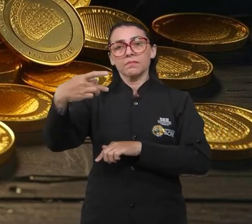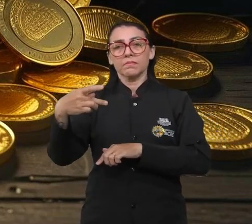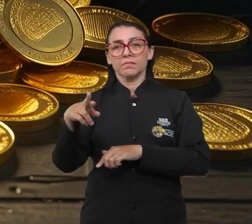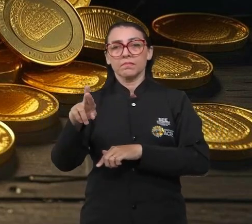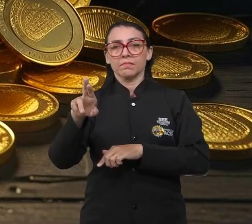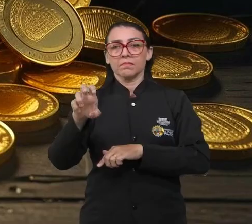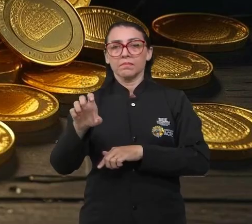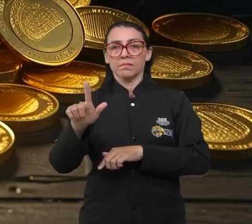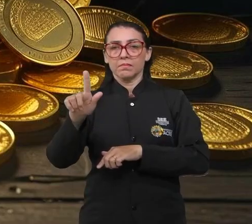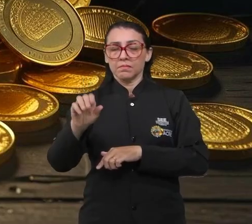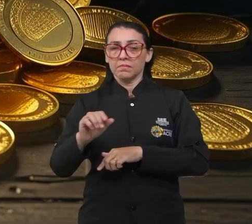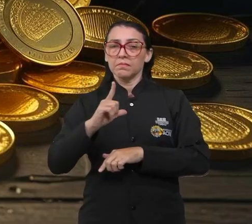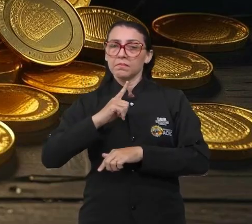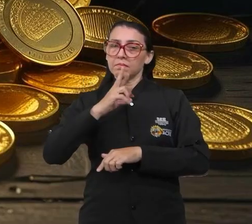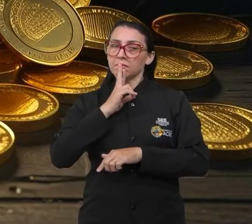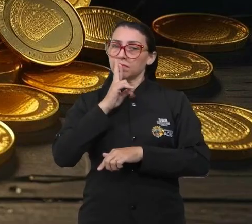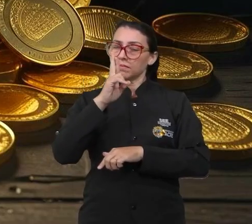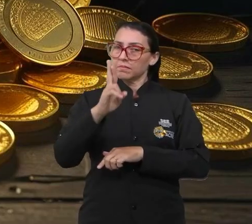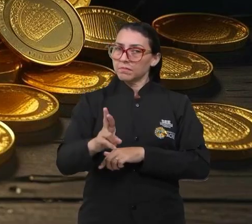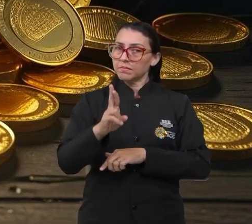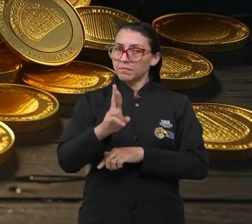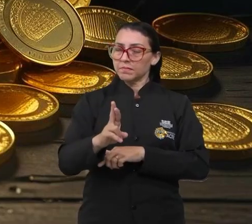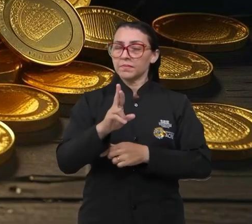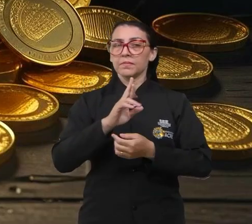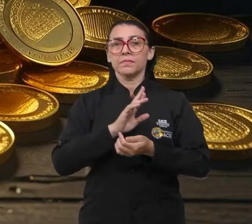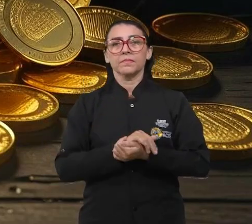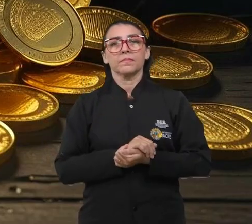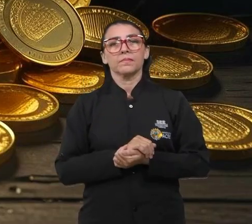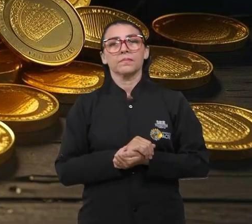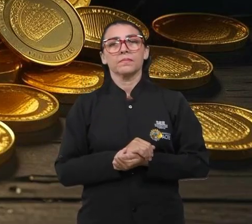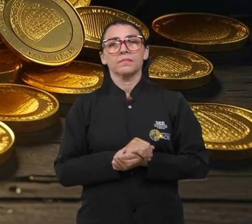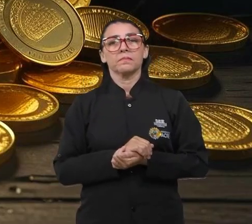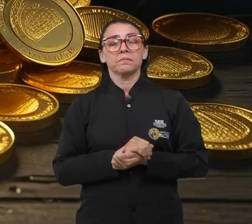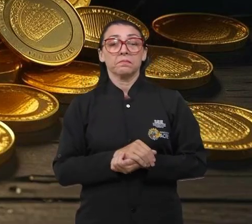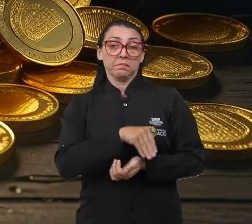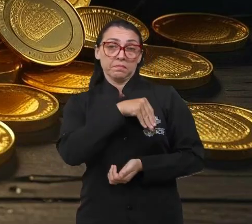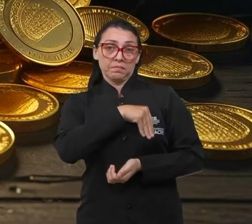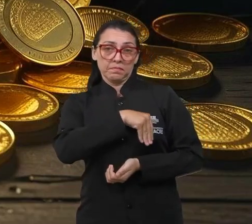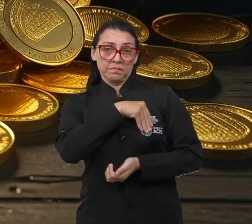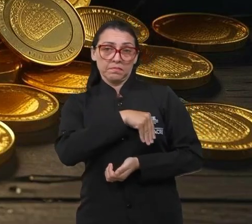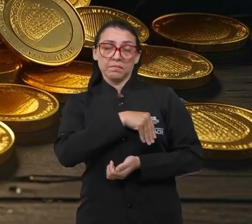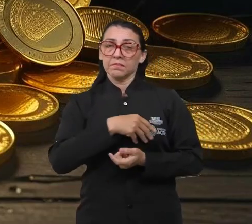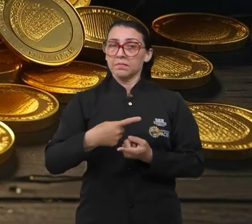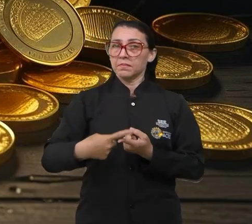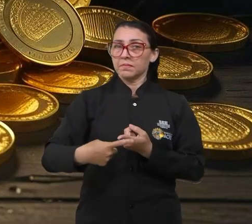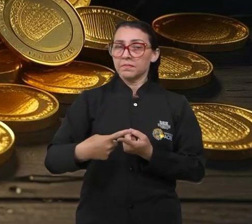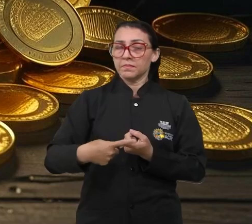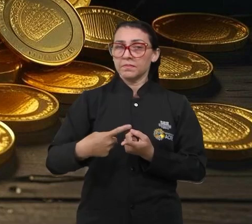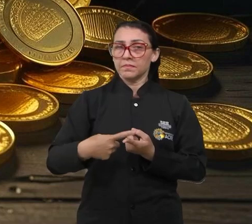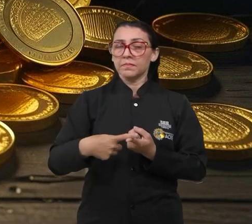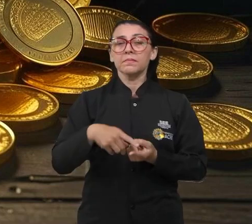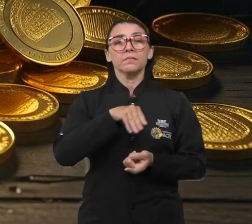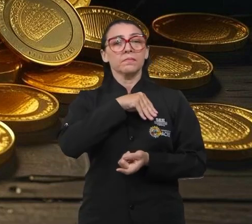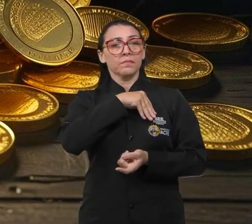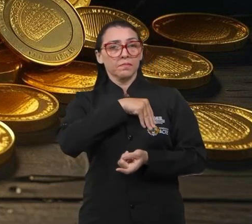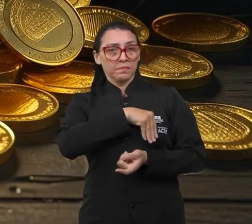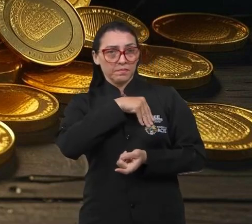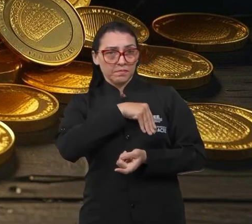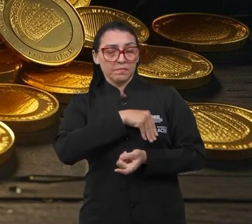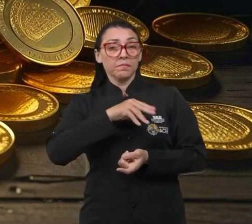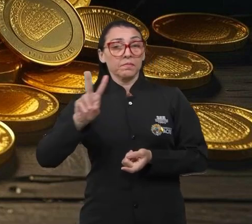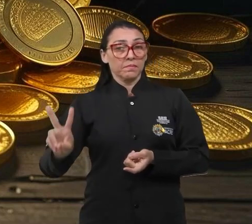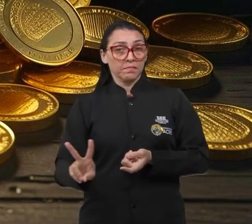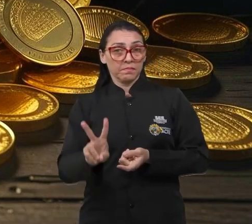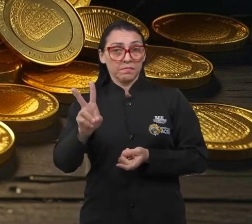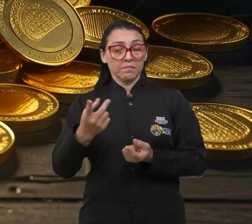o resultado. O resultado vai ser justamente a renda. Por quê? Porque a renda é o